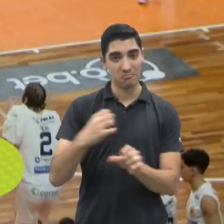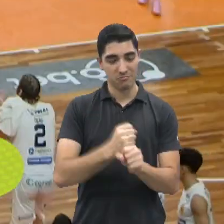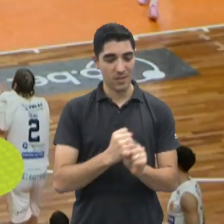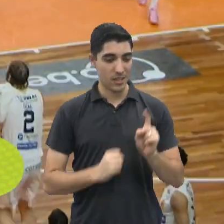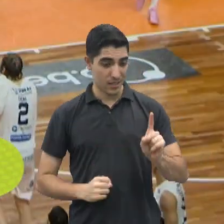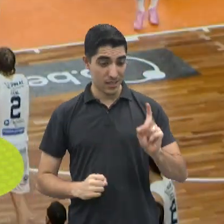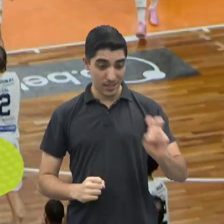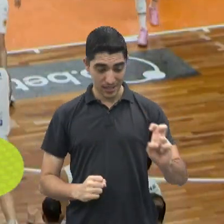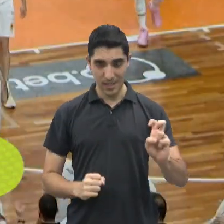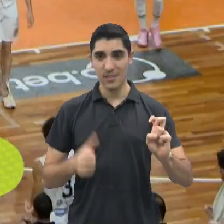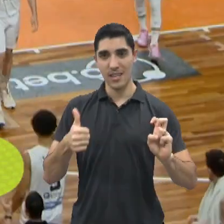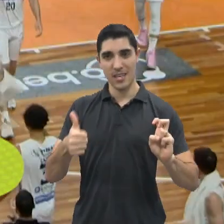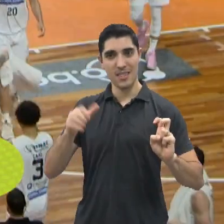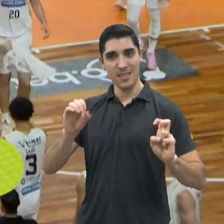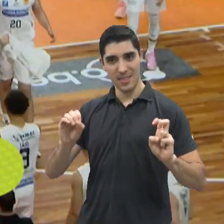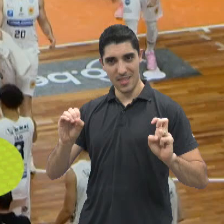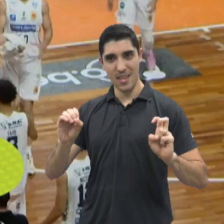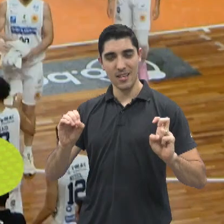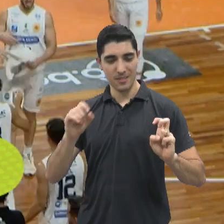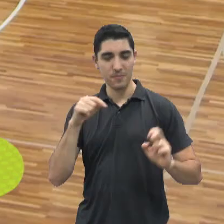15-10 para os donos da casa.